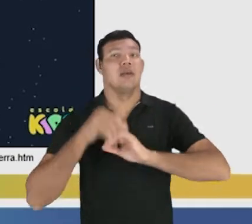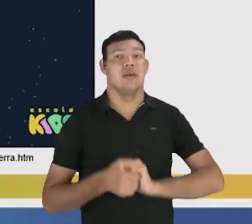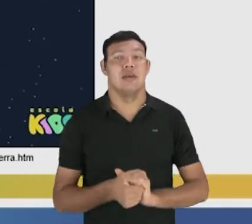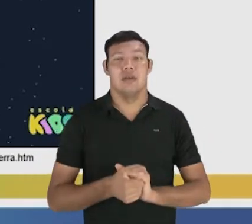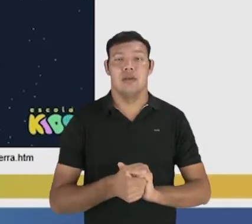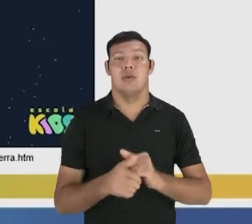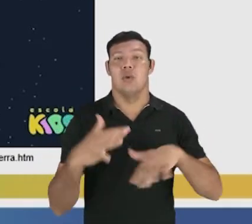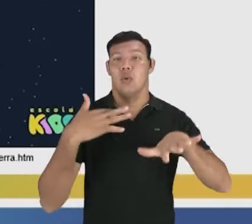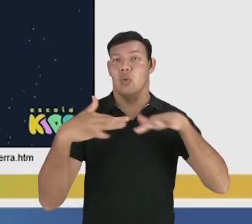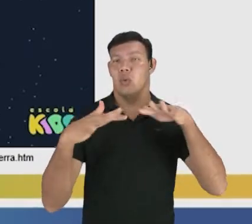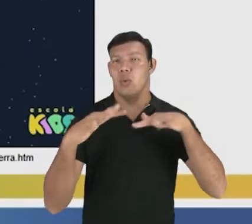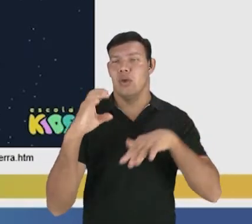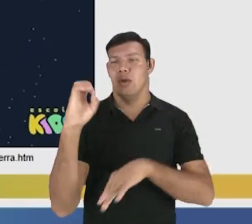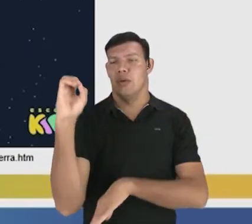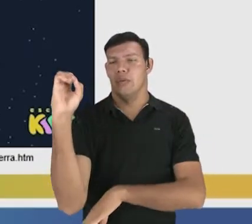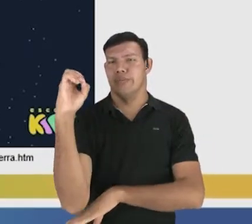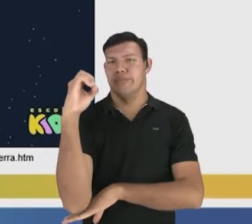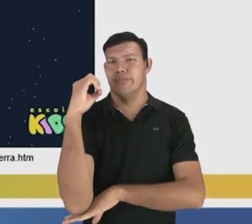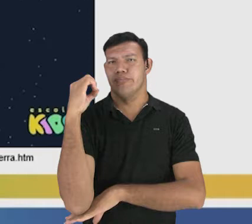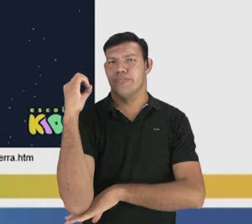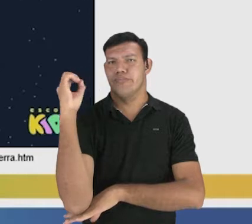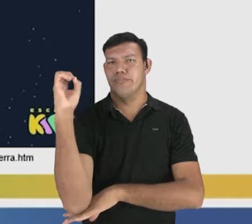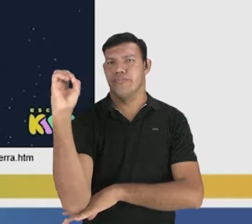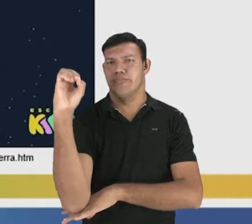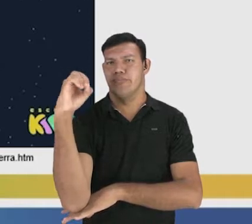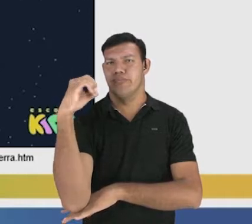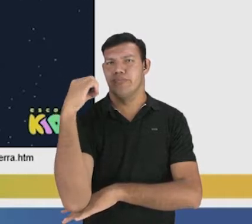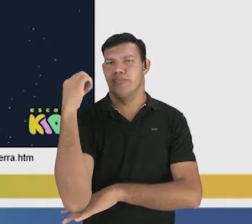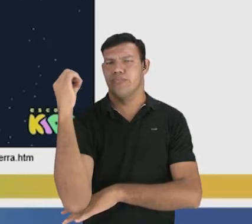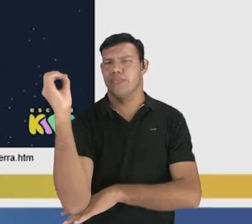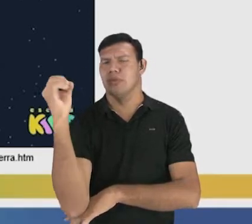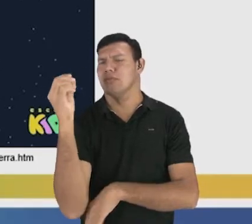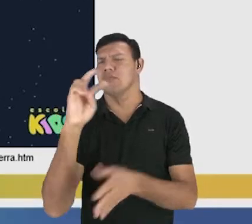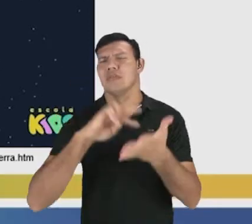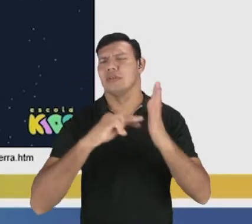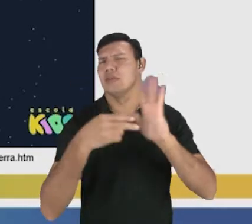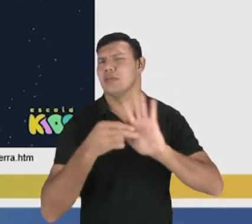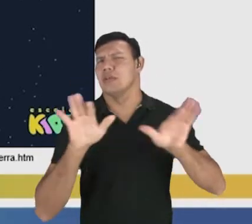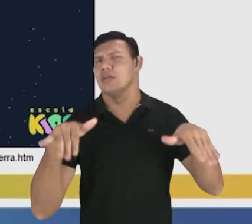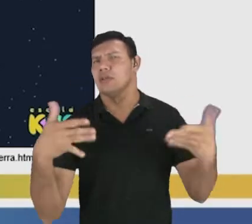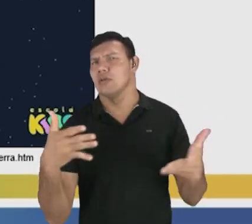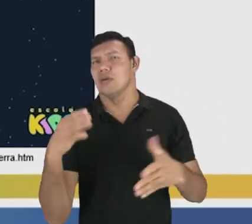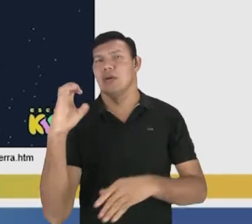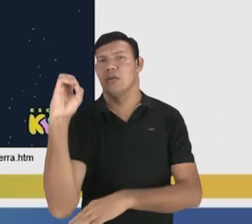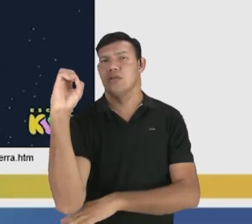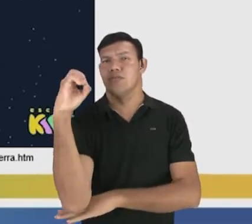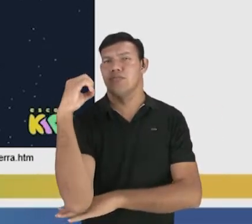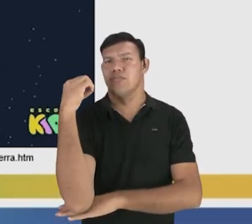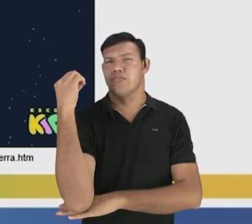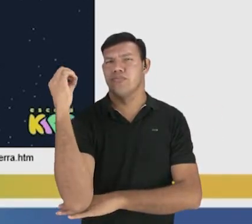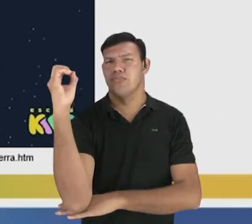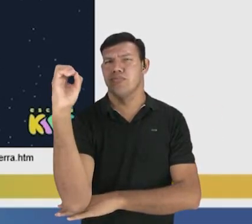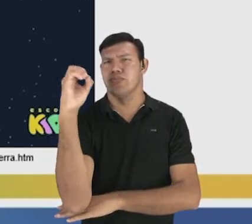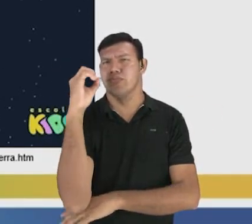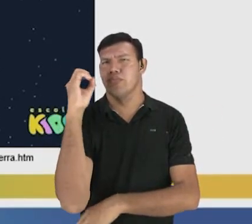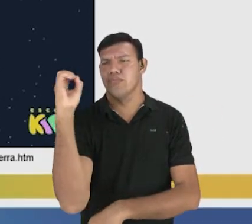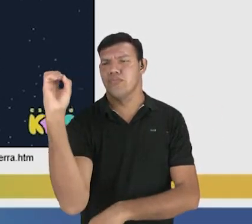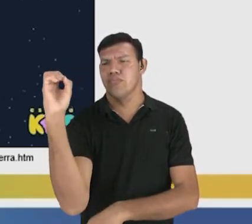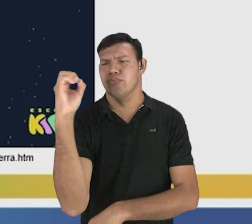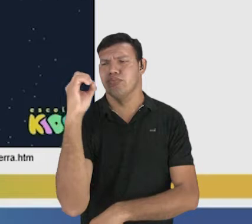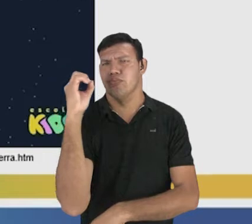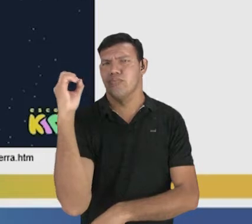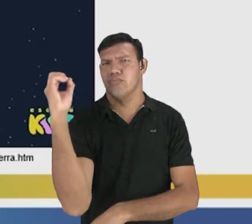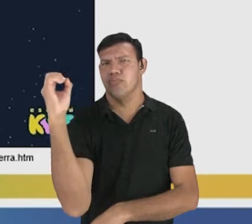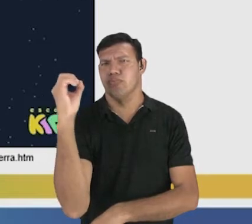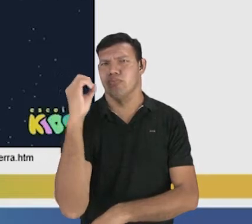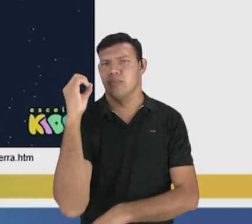sobre o movimento de rotação. O que é esse movimento? Esse movimento é aquele onde a Terra gira em torno do